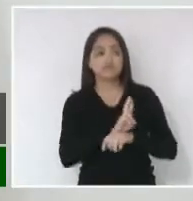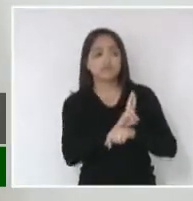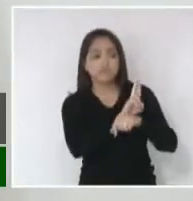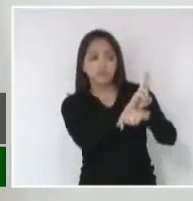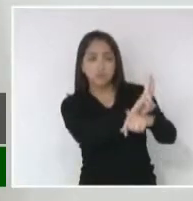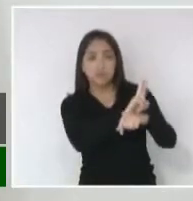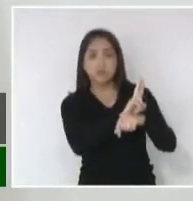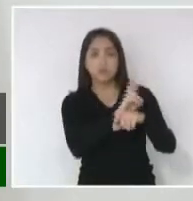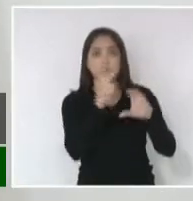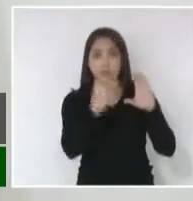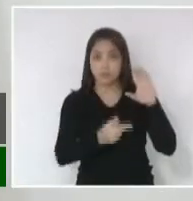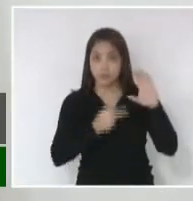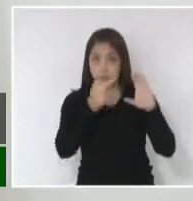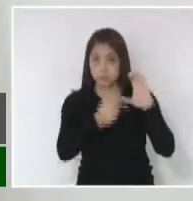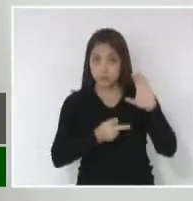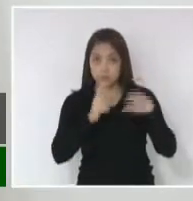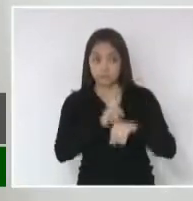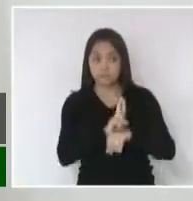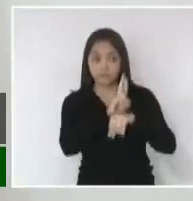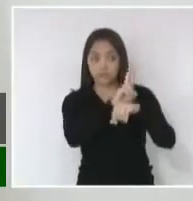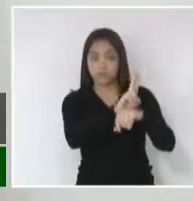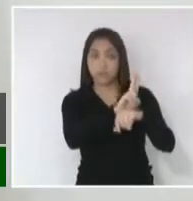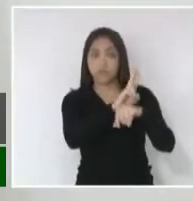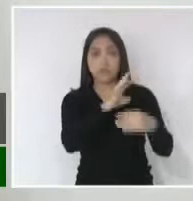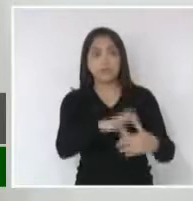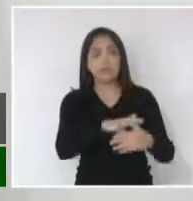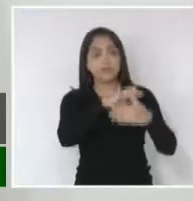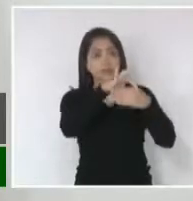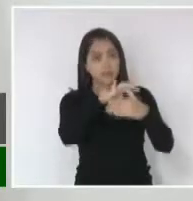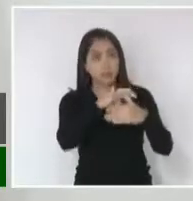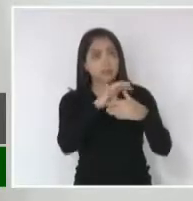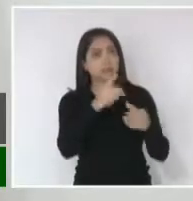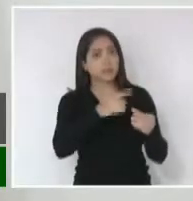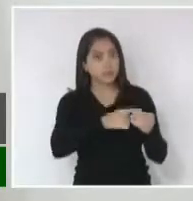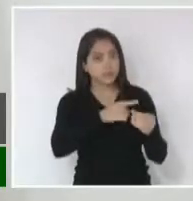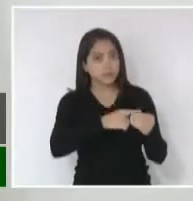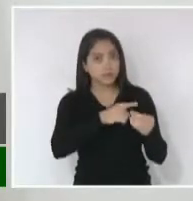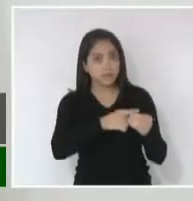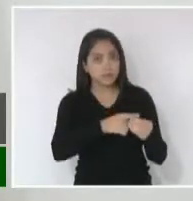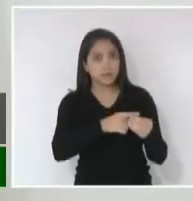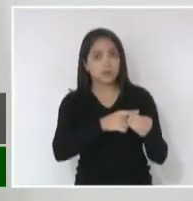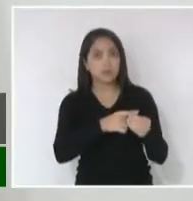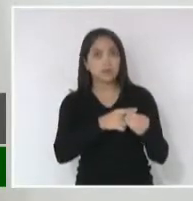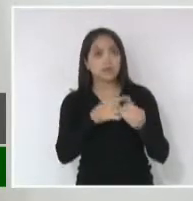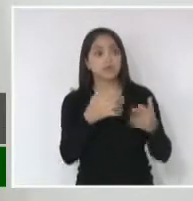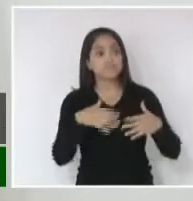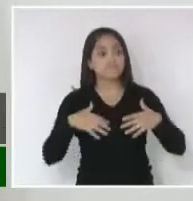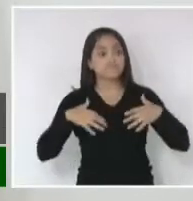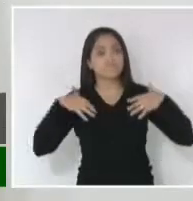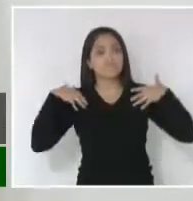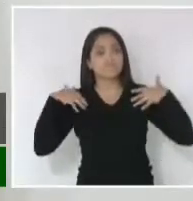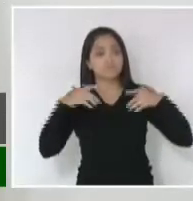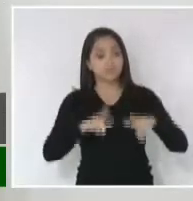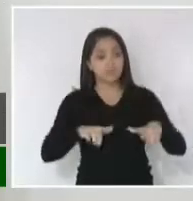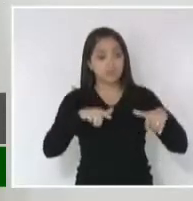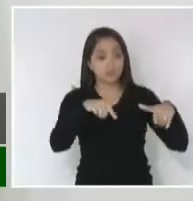de Vereadores de Imbituba e demais lideranças daquela cidade, estaremos, portanto, concedendo uma honraria aqui da Assembleia.